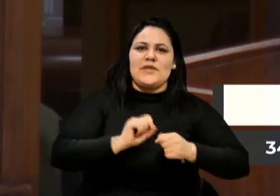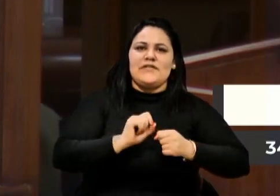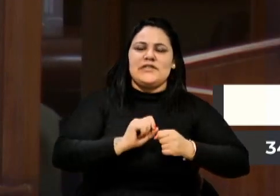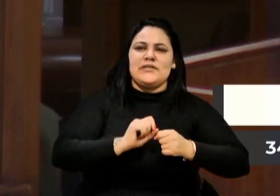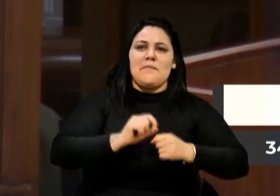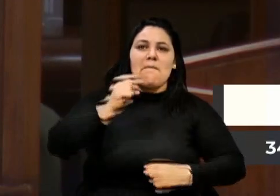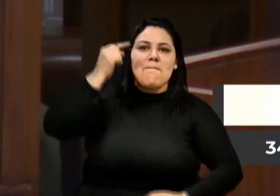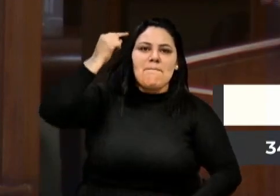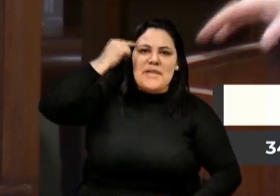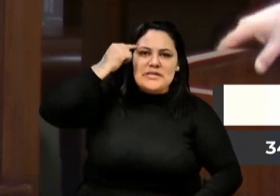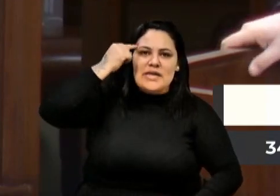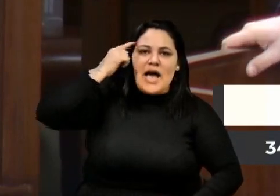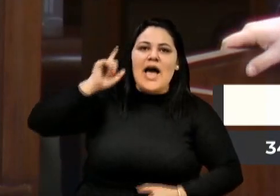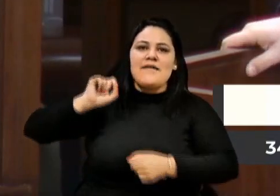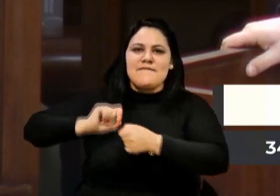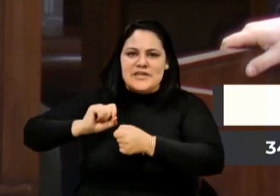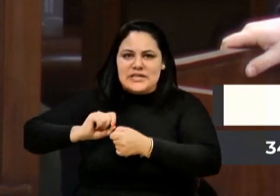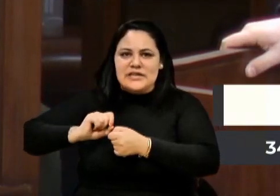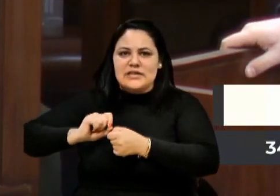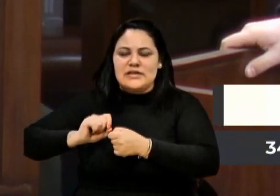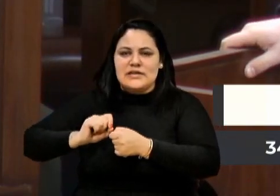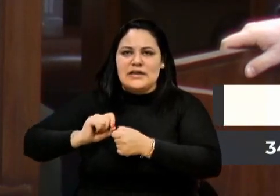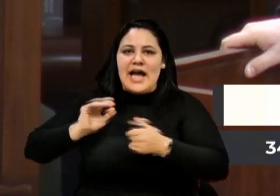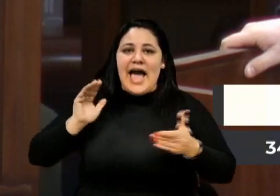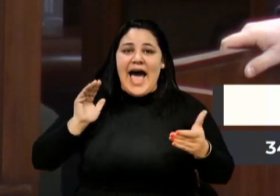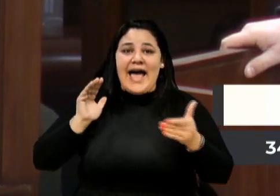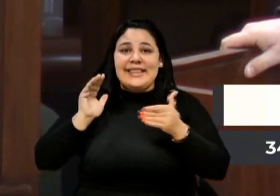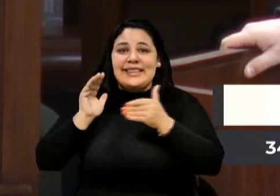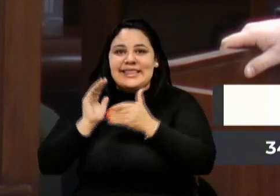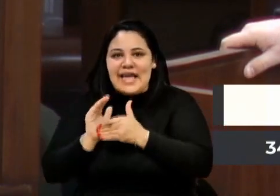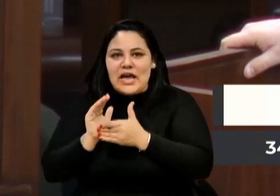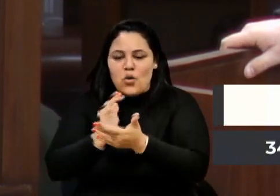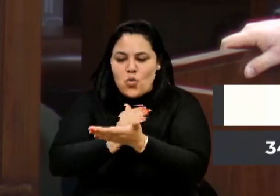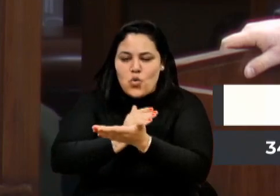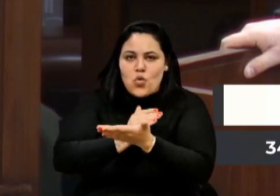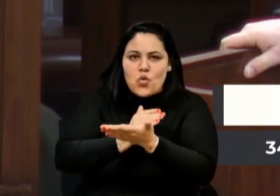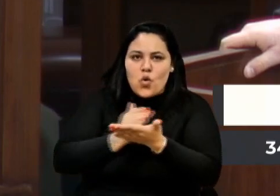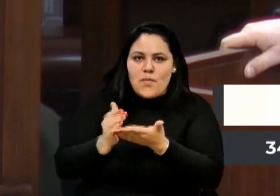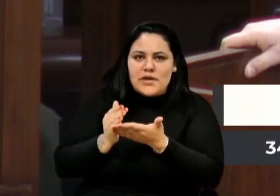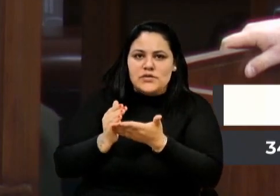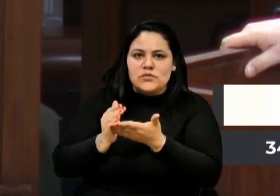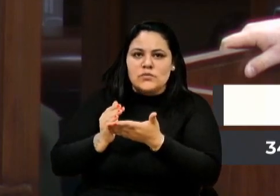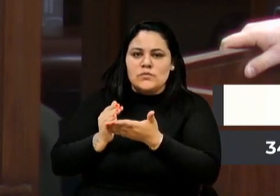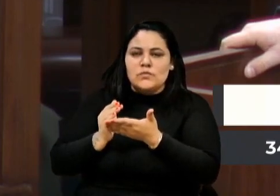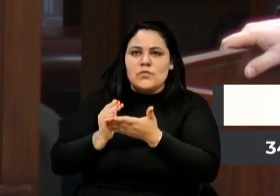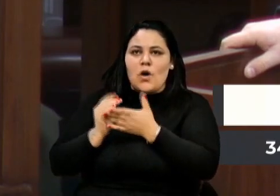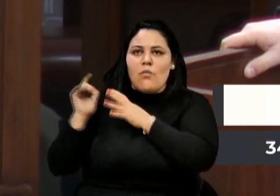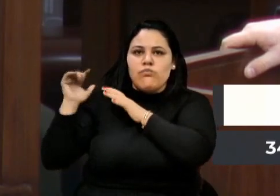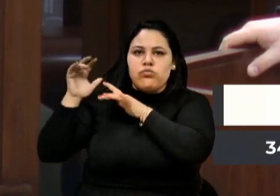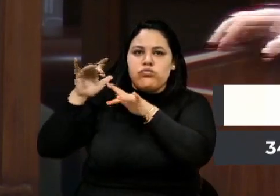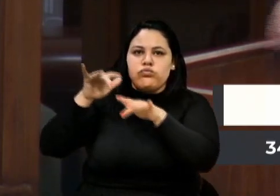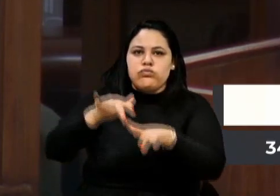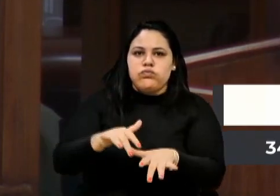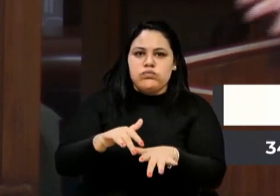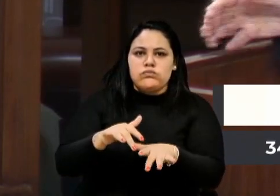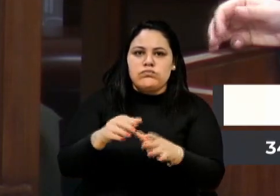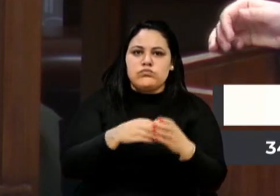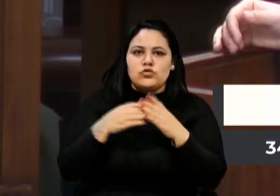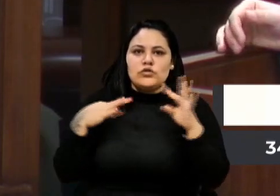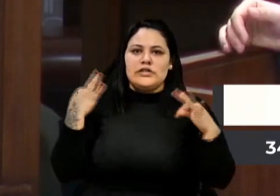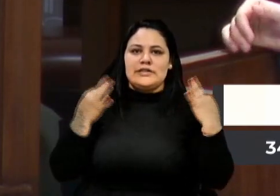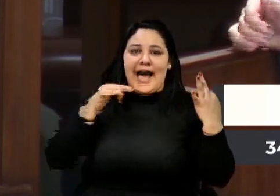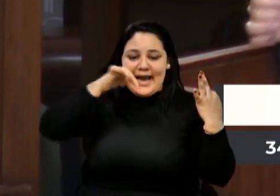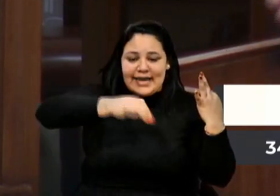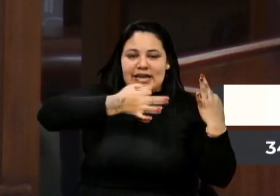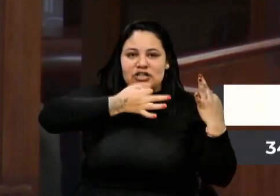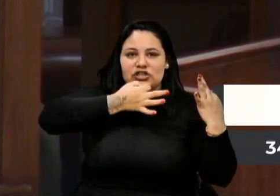pensado e executado até a vinda dessa grande quantidade de turistas que, por si só, a Festa da Uva já aproxima da cidade, e